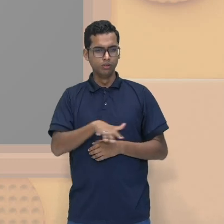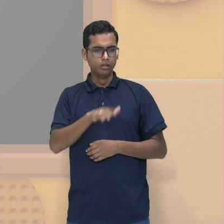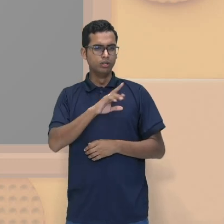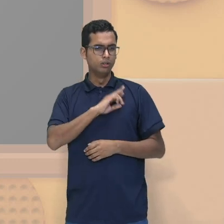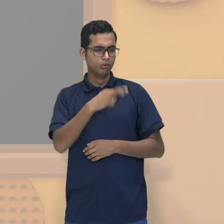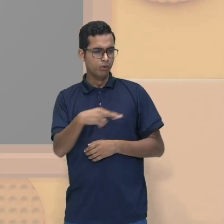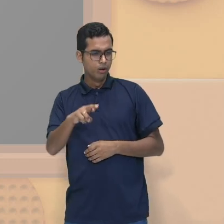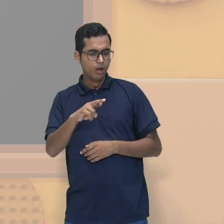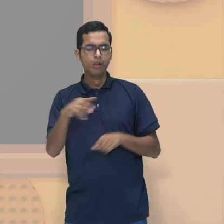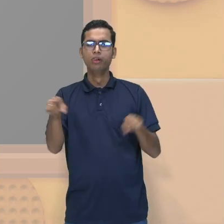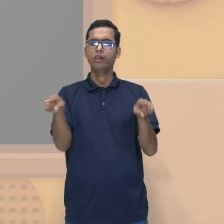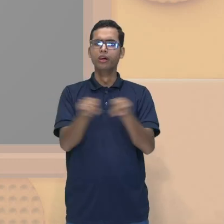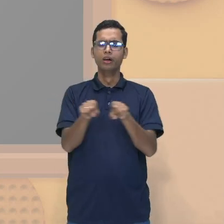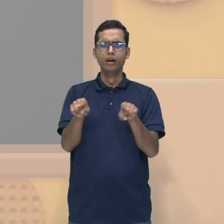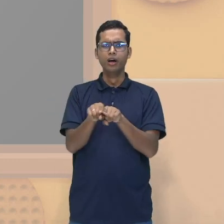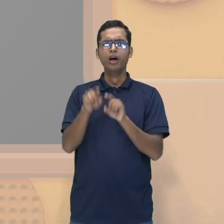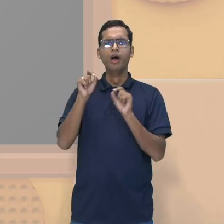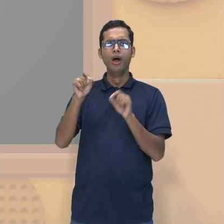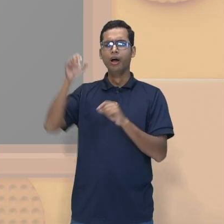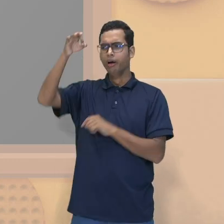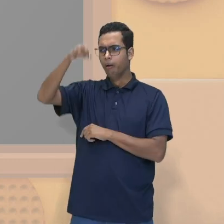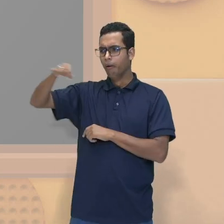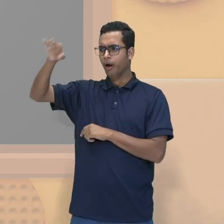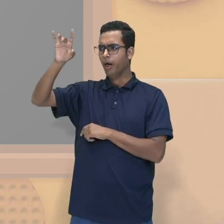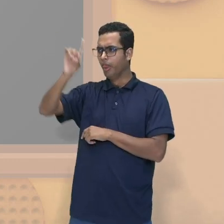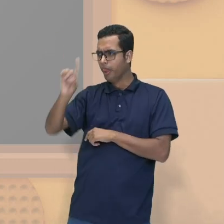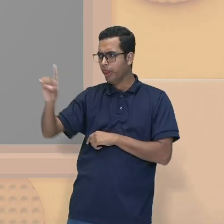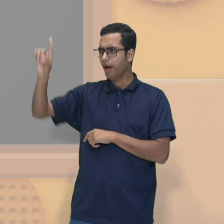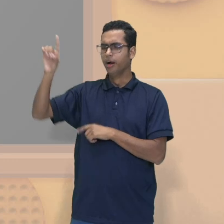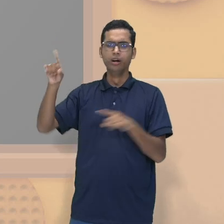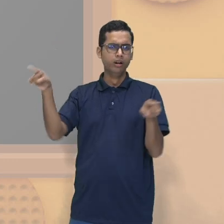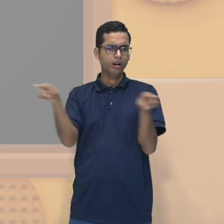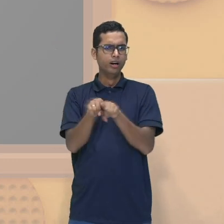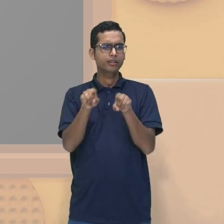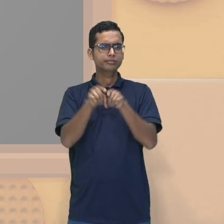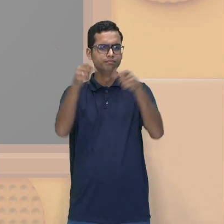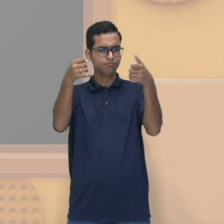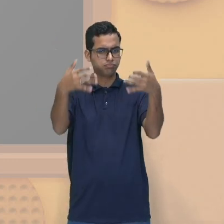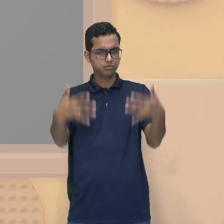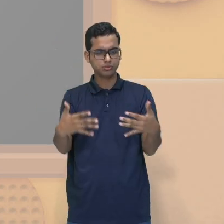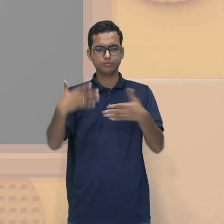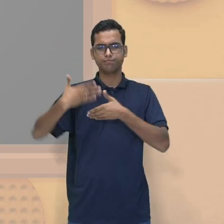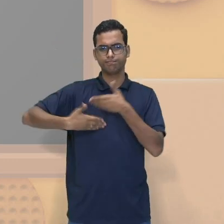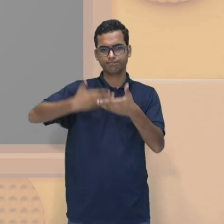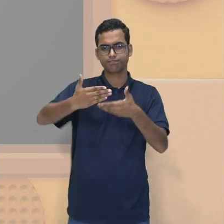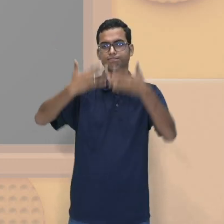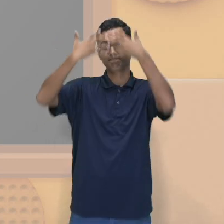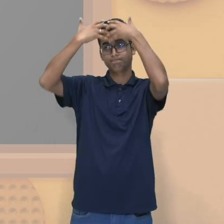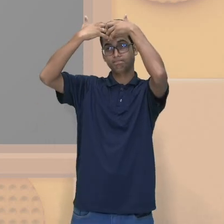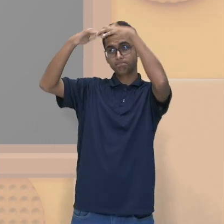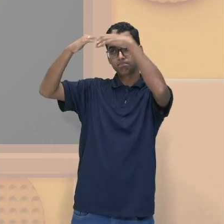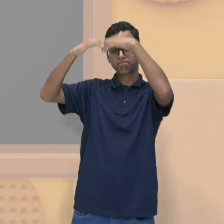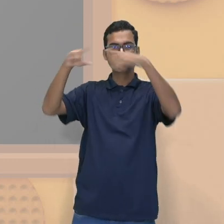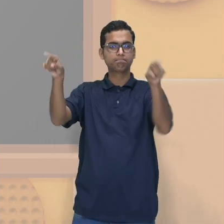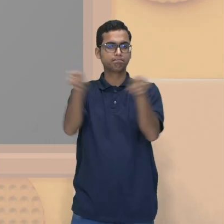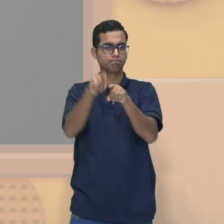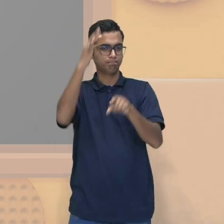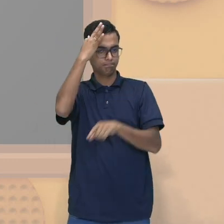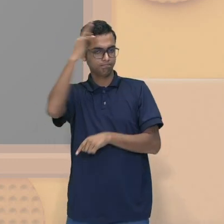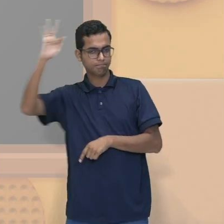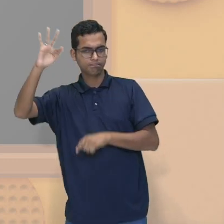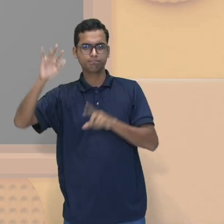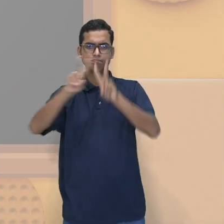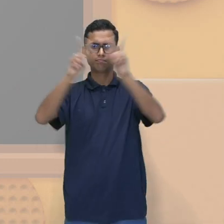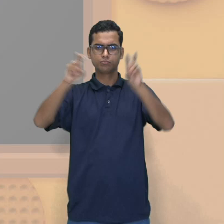lado divino, certo? Vamos observar explicações racionais e filosóficas sobre o